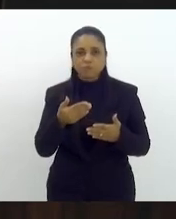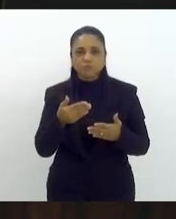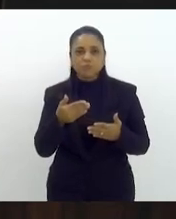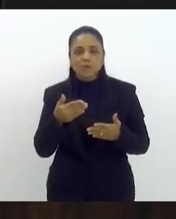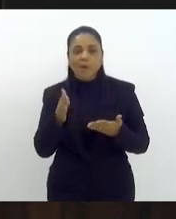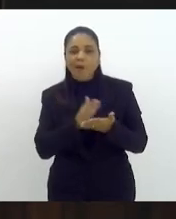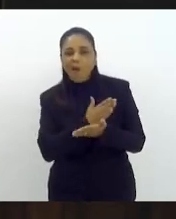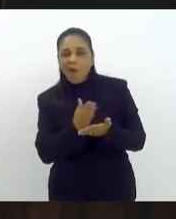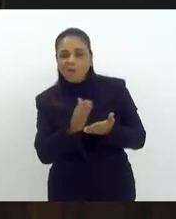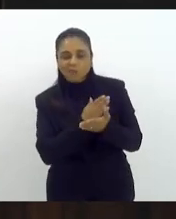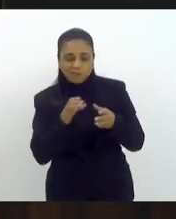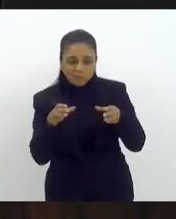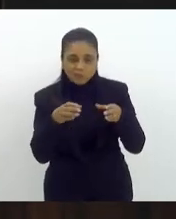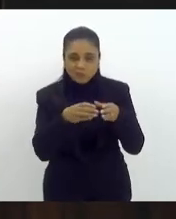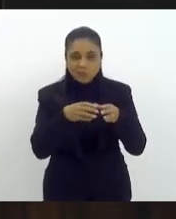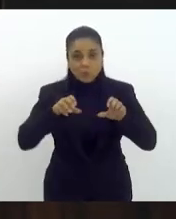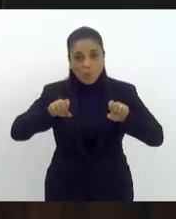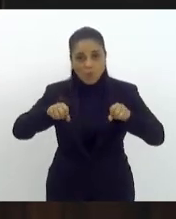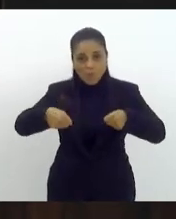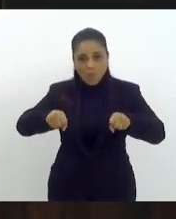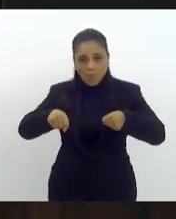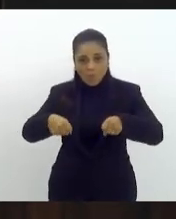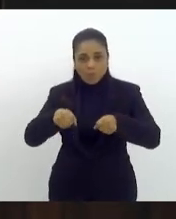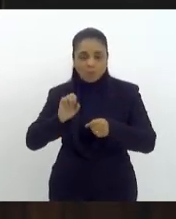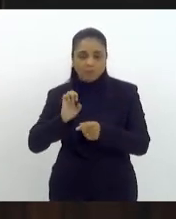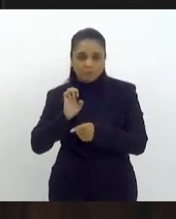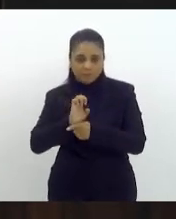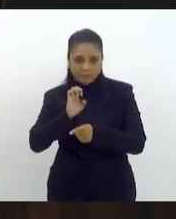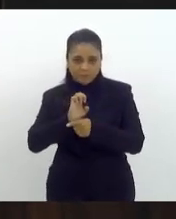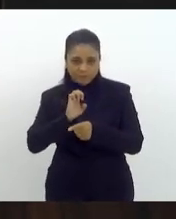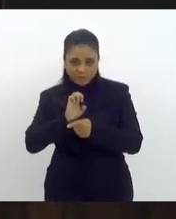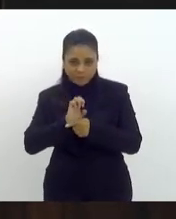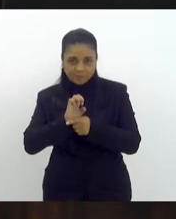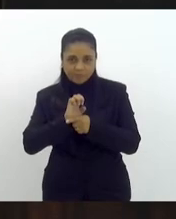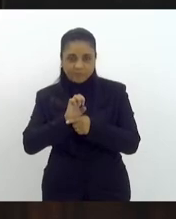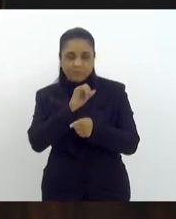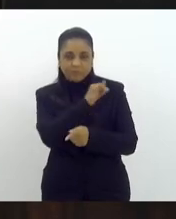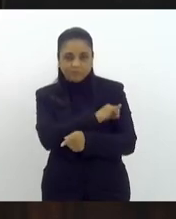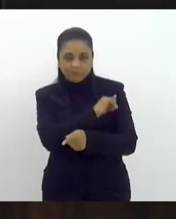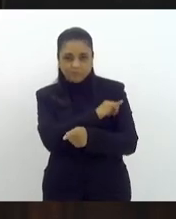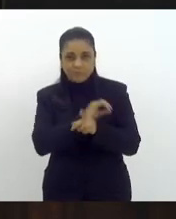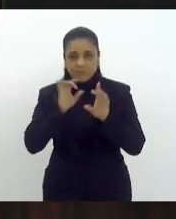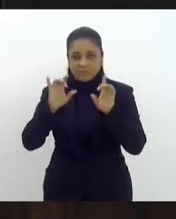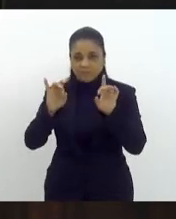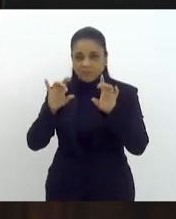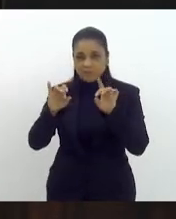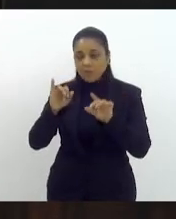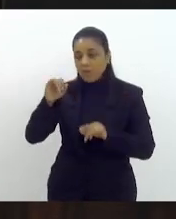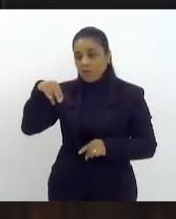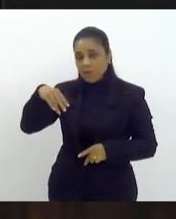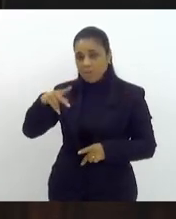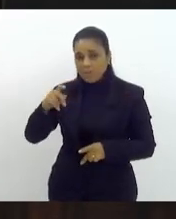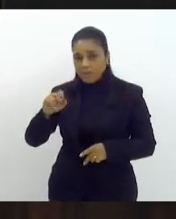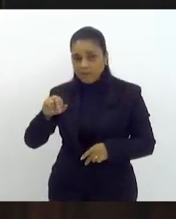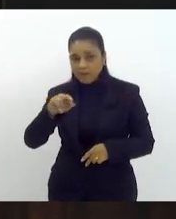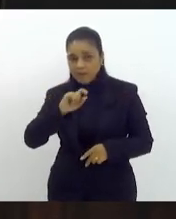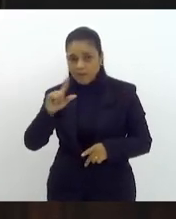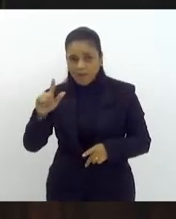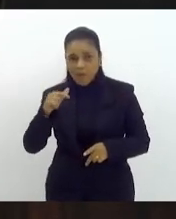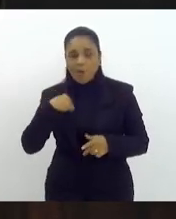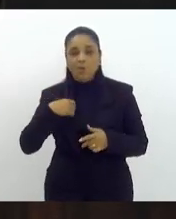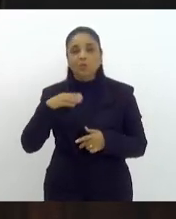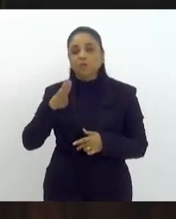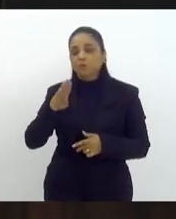algum de alguns grupos de motociclistas do Estado do Rio de Janeiro em especial do imperial motofest de Petrópolis e do tubarões